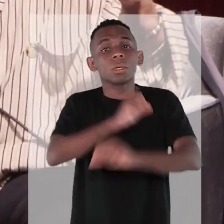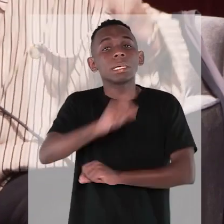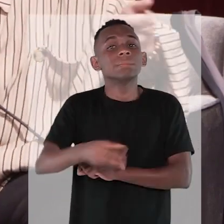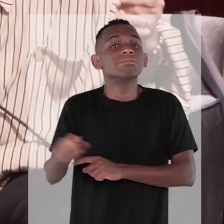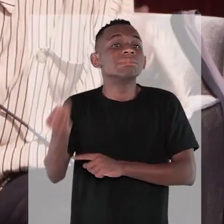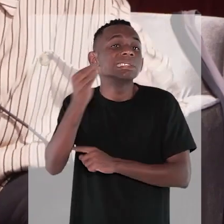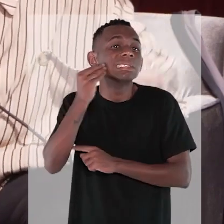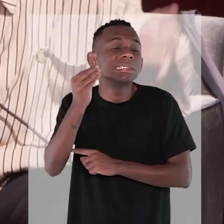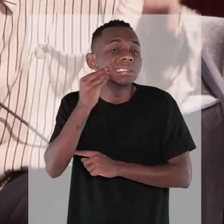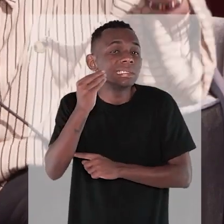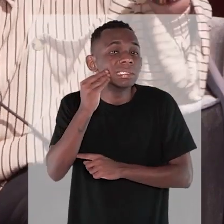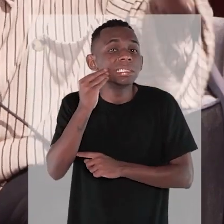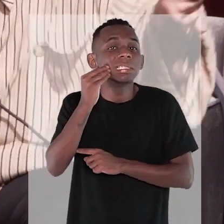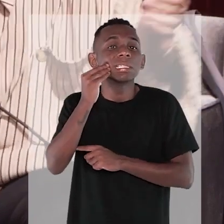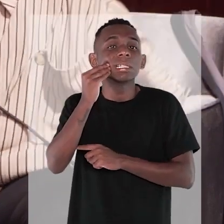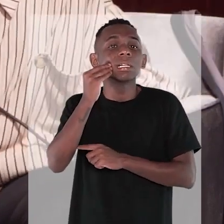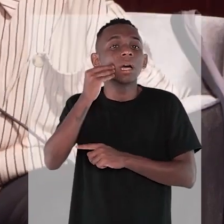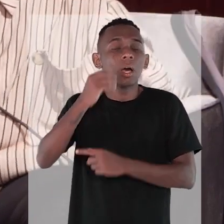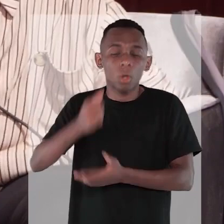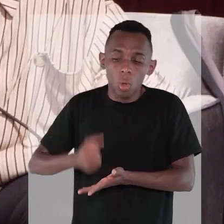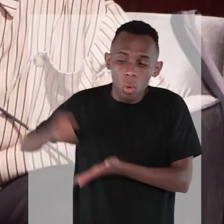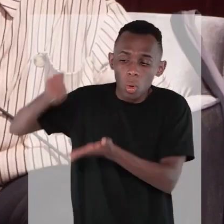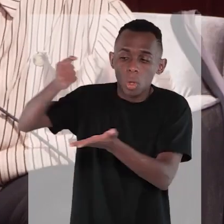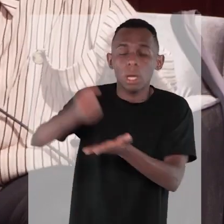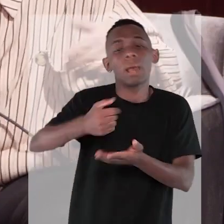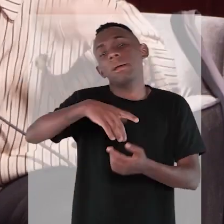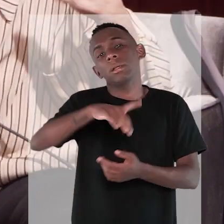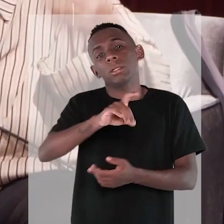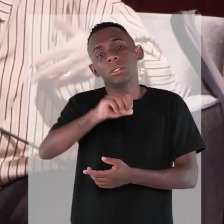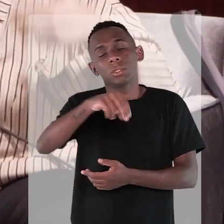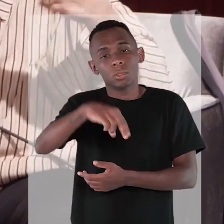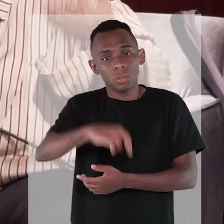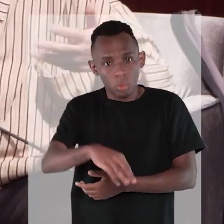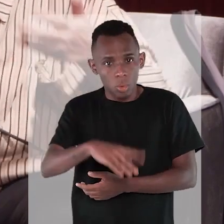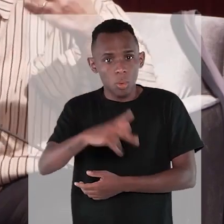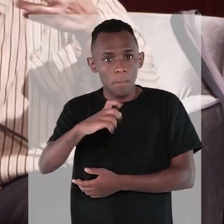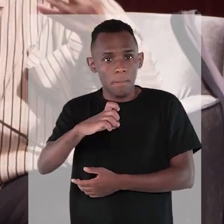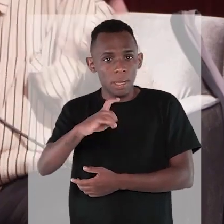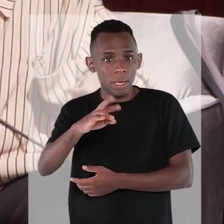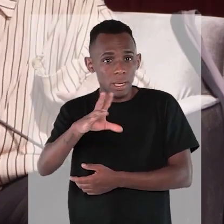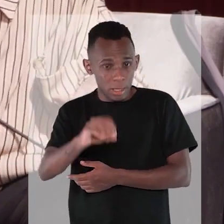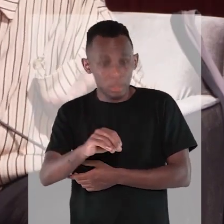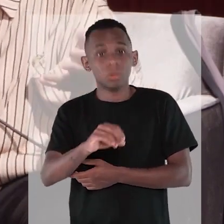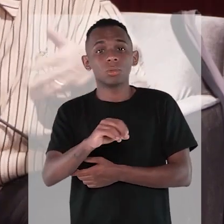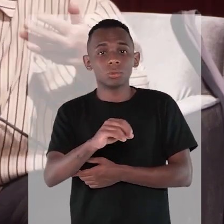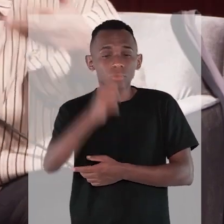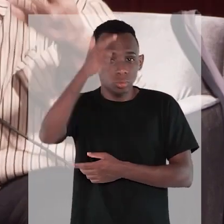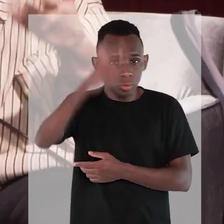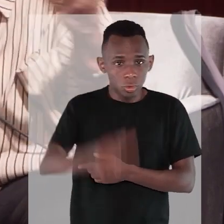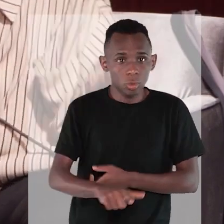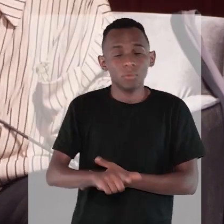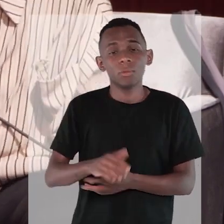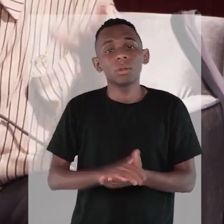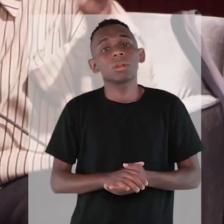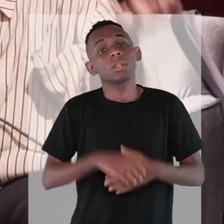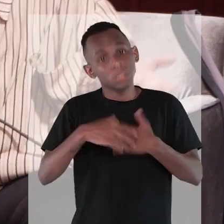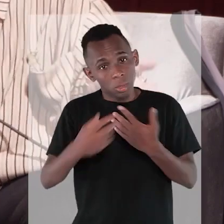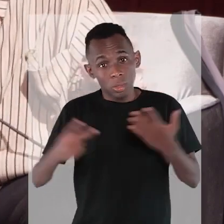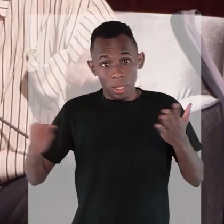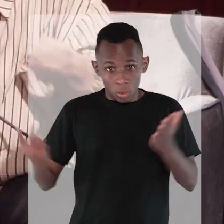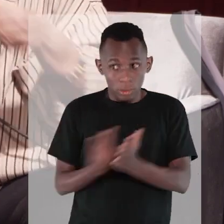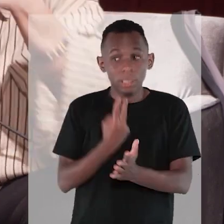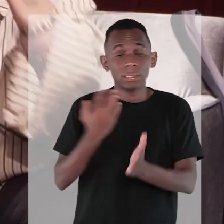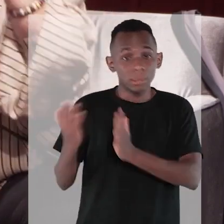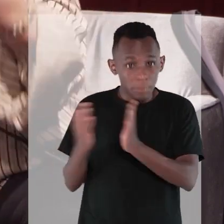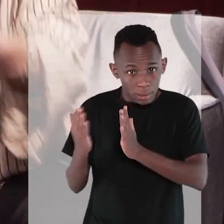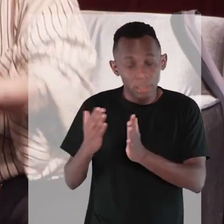de botar Dom Pedro de volta, que é um movimento que vai inclusive, trazer três revoltas, os